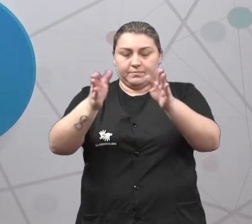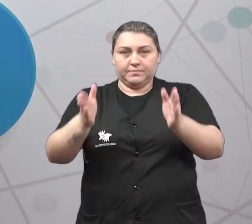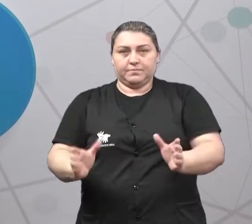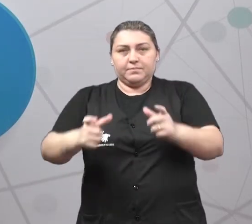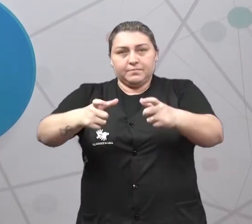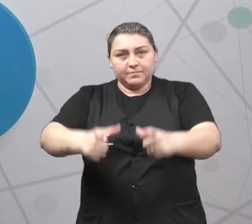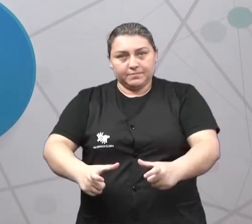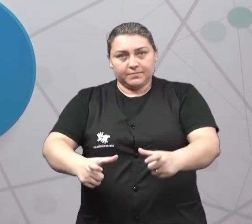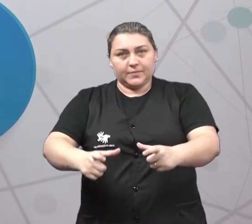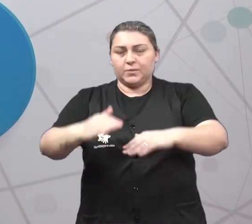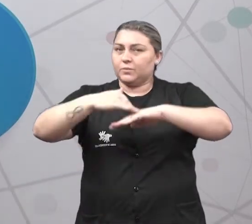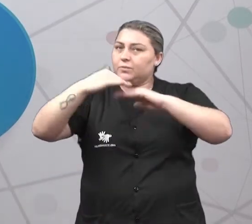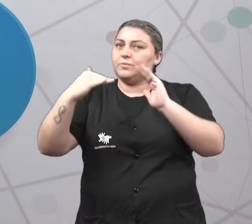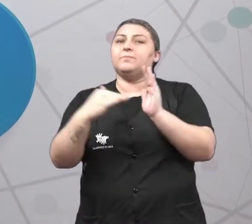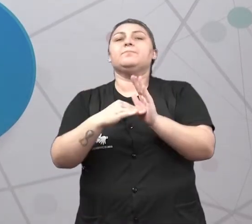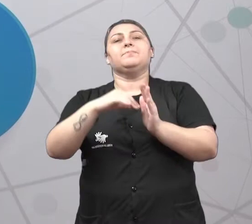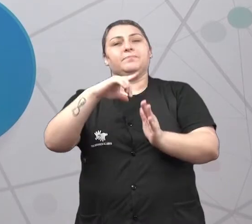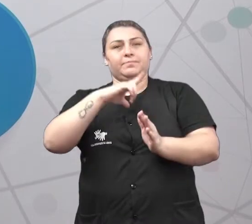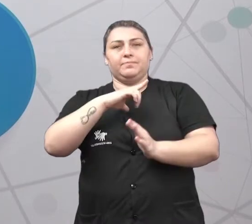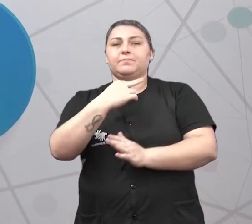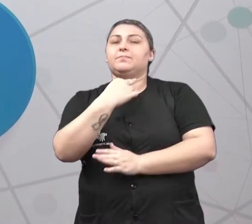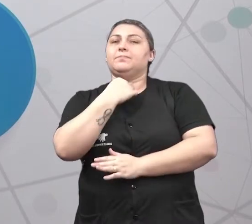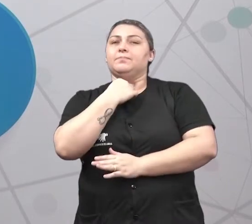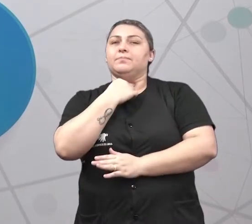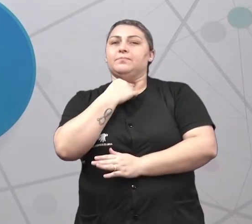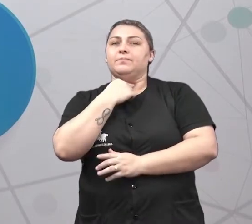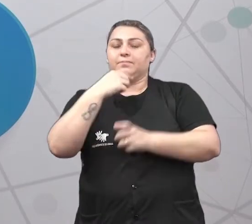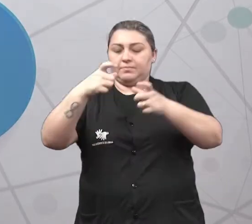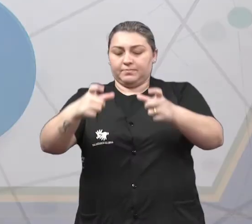é tudo que ocupa lugar no espaço.